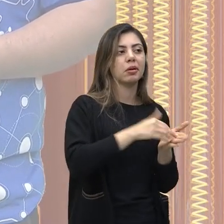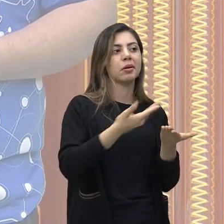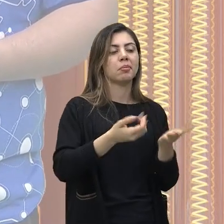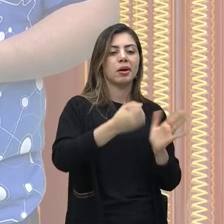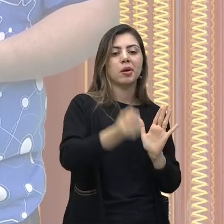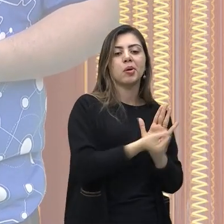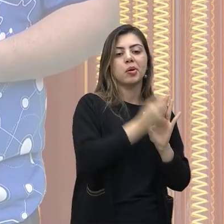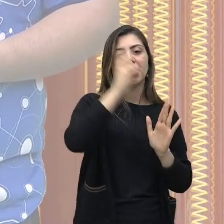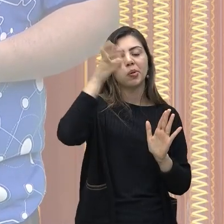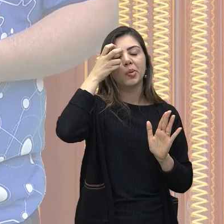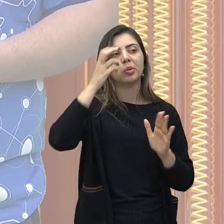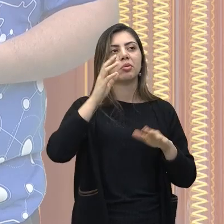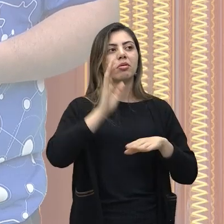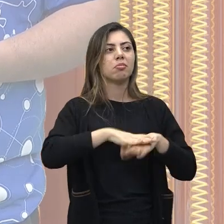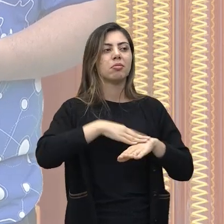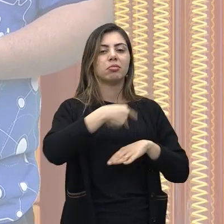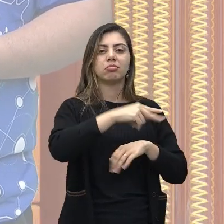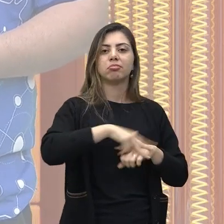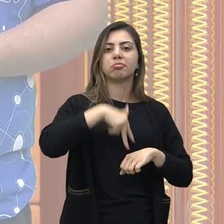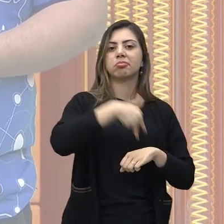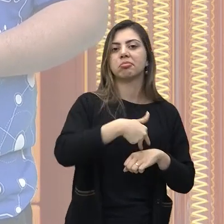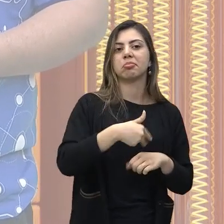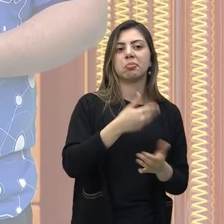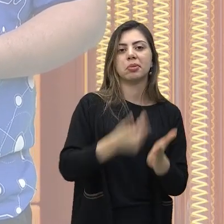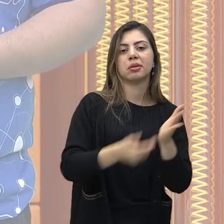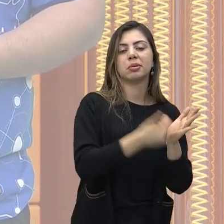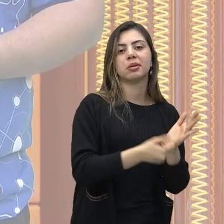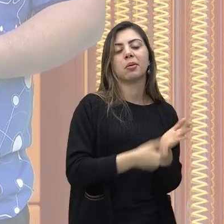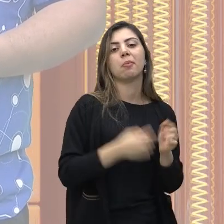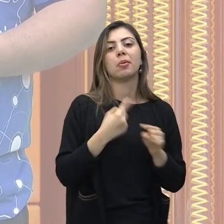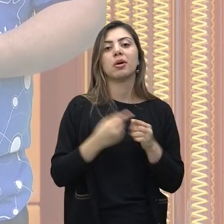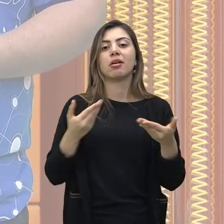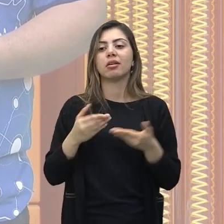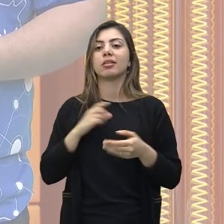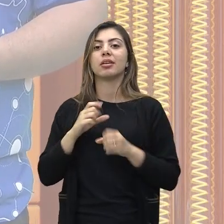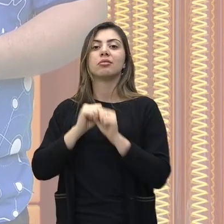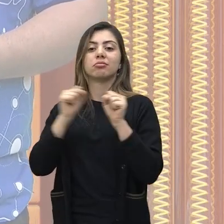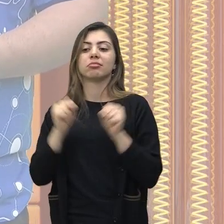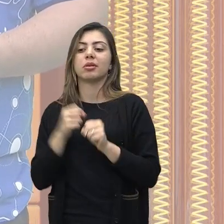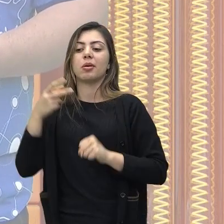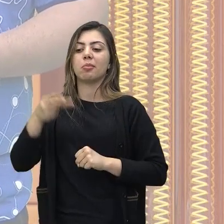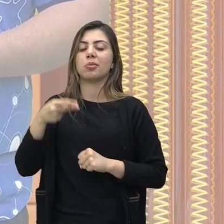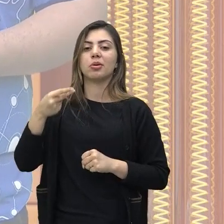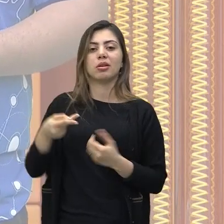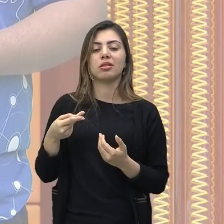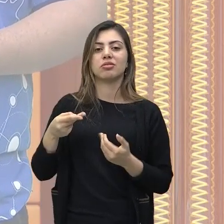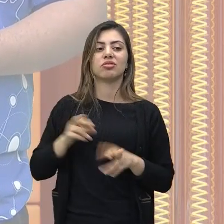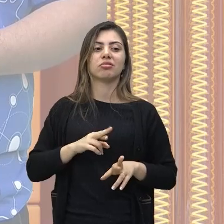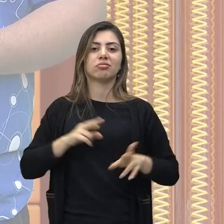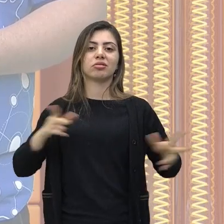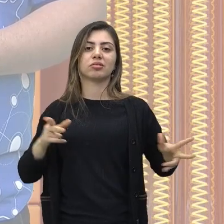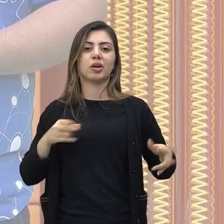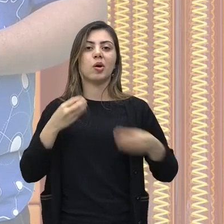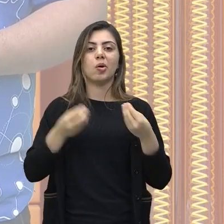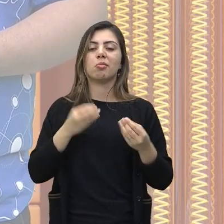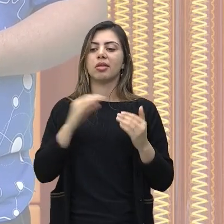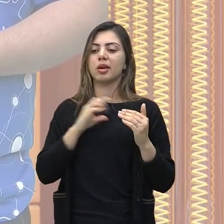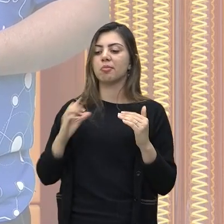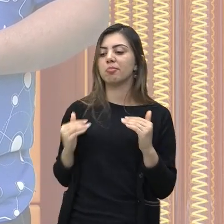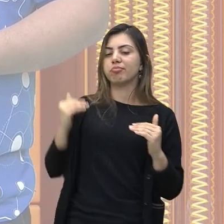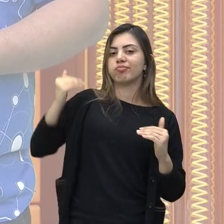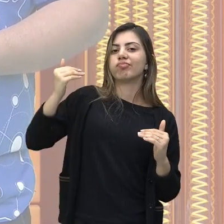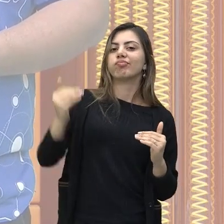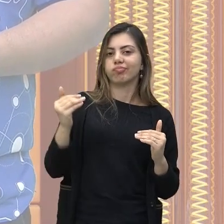e autonomia. Por quê? Porque agora esse tema política paternalista, ele não se gere, ele vai ser tutelado, tá